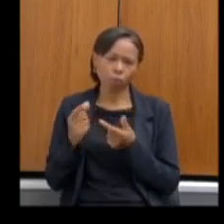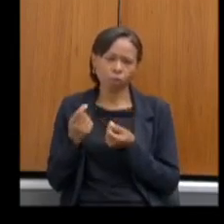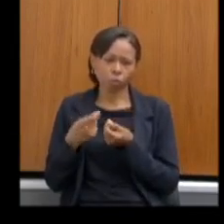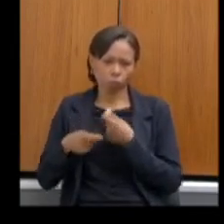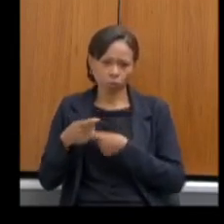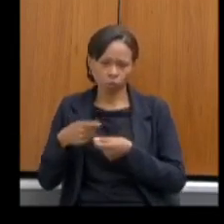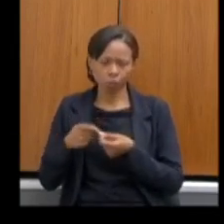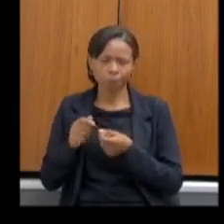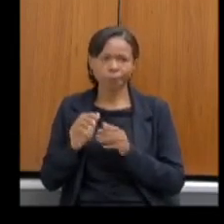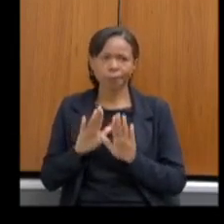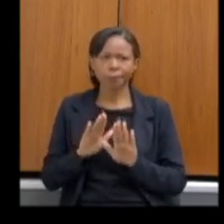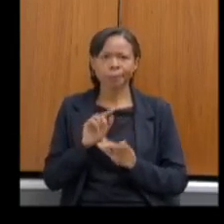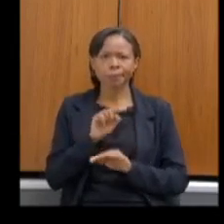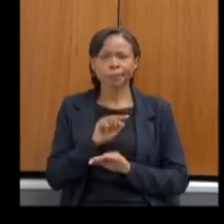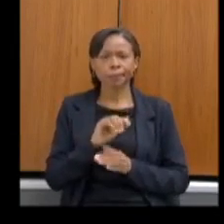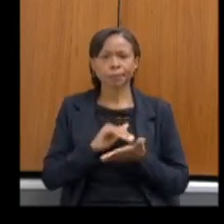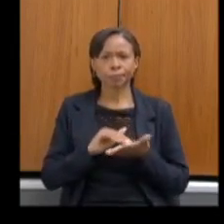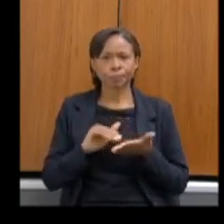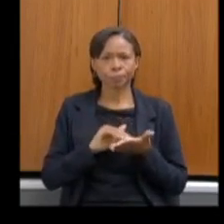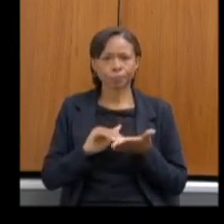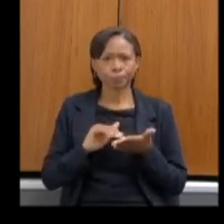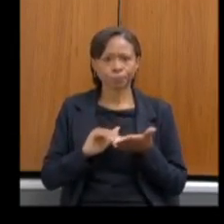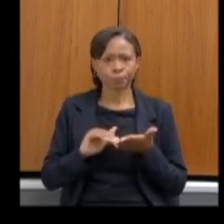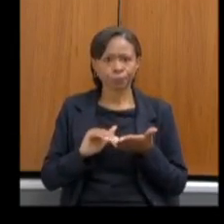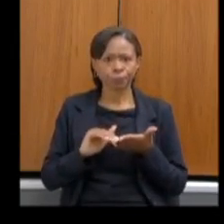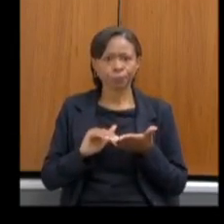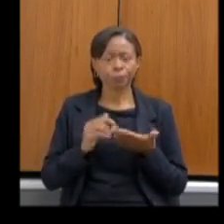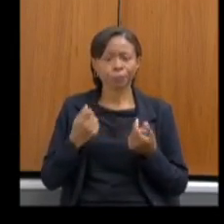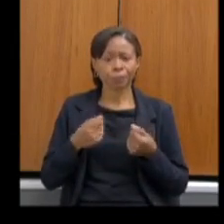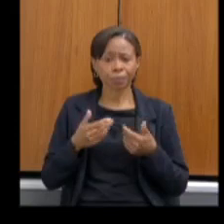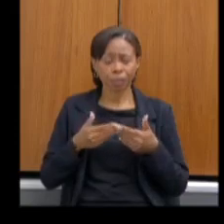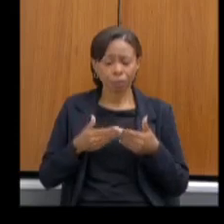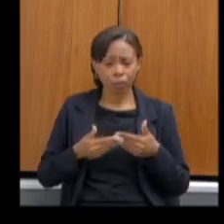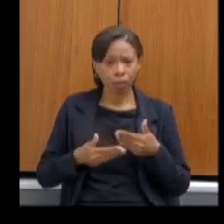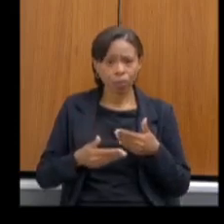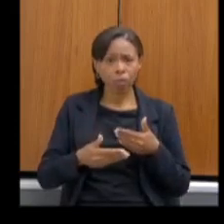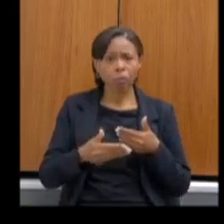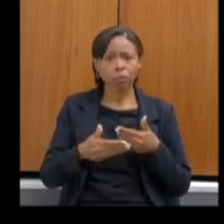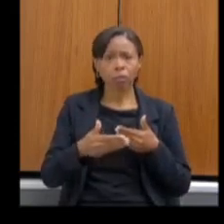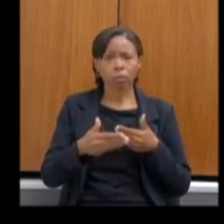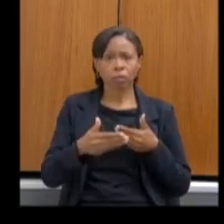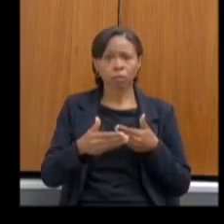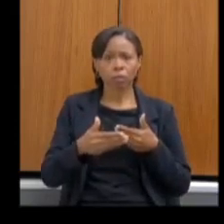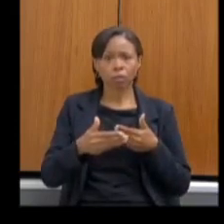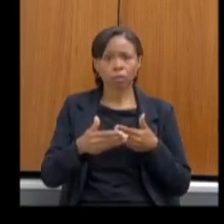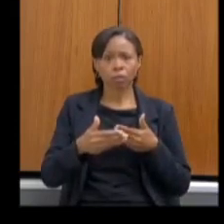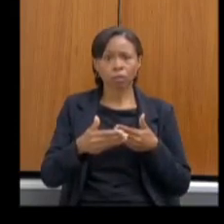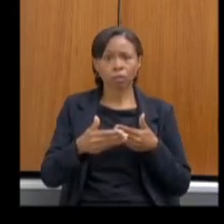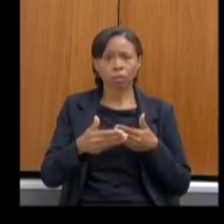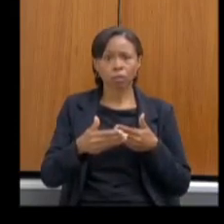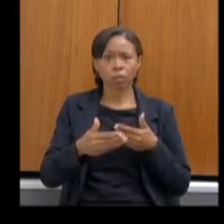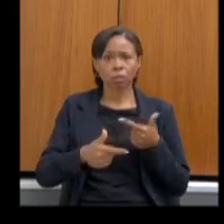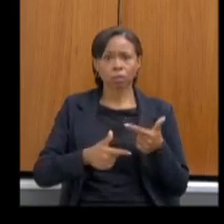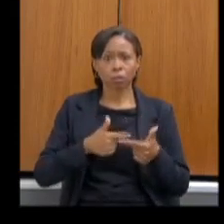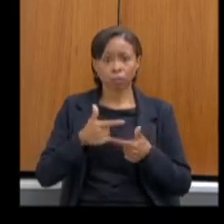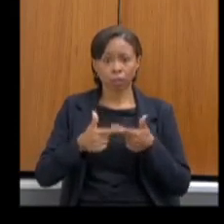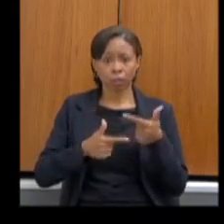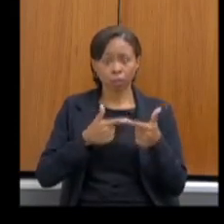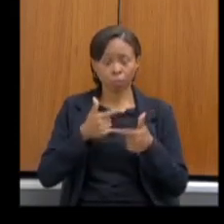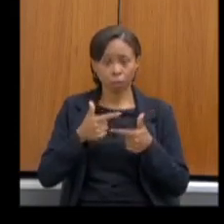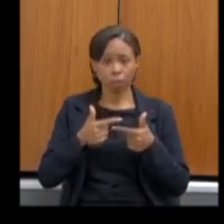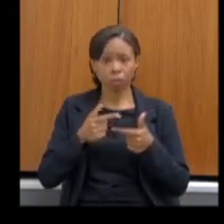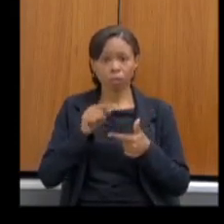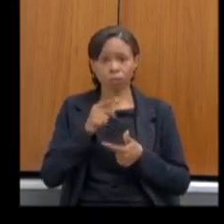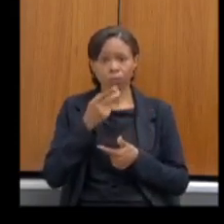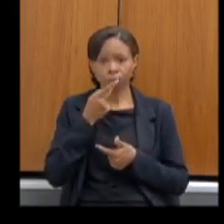tem Cometa te dá passos na frente você acorda desburocratização foi muito bem colocado